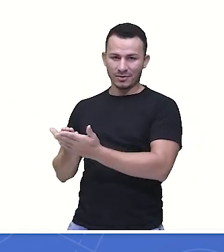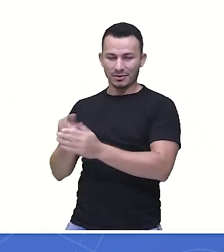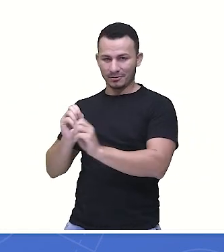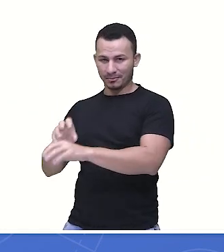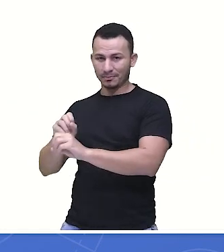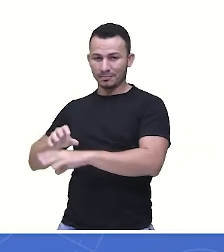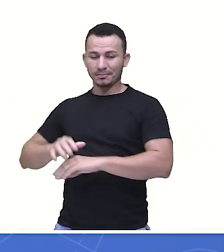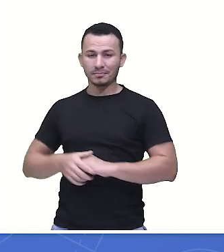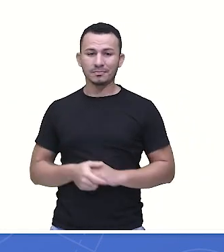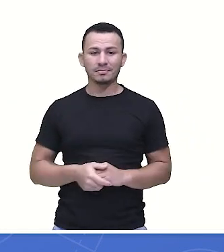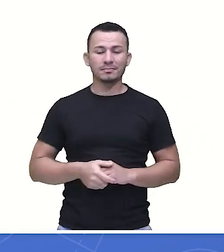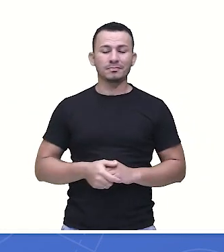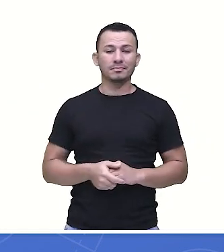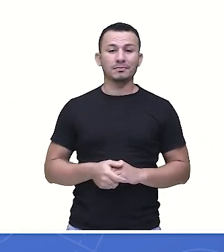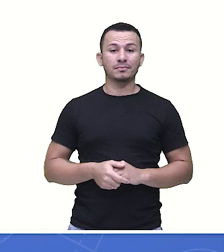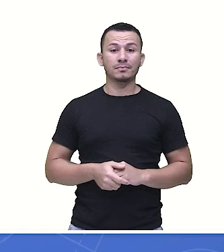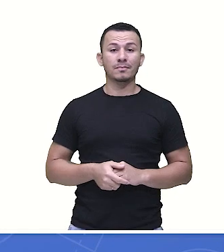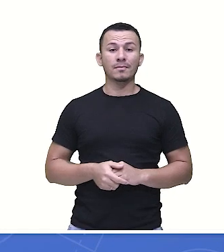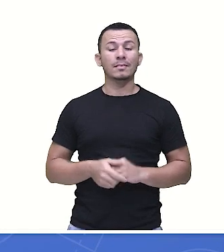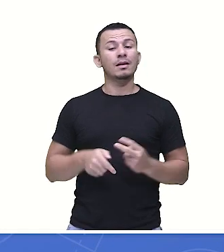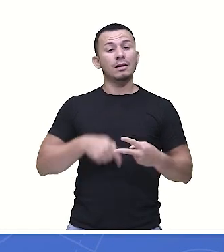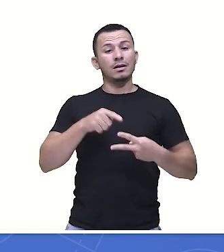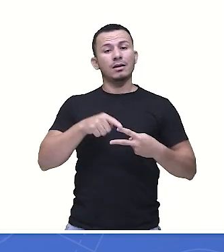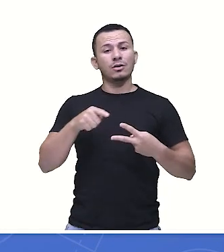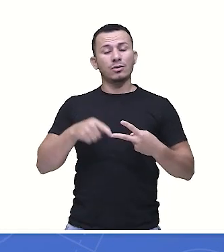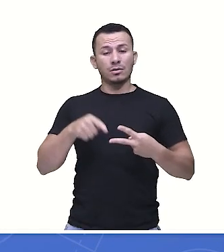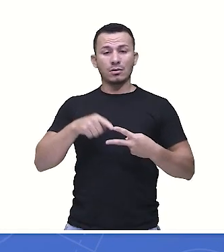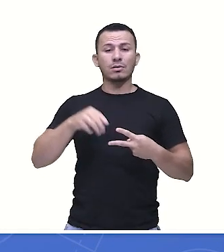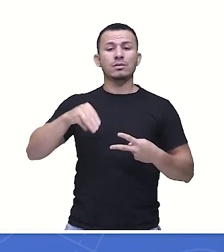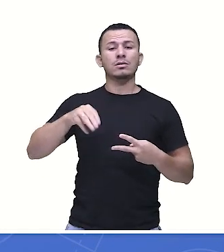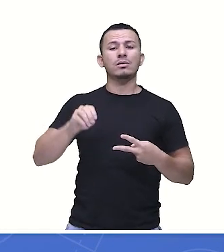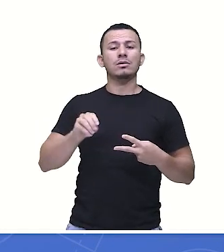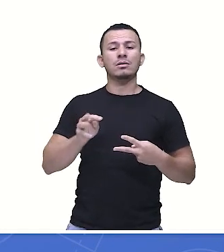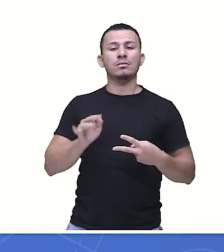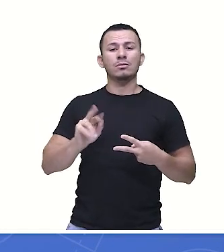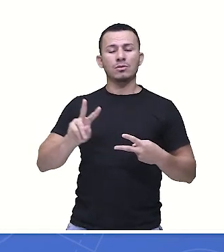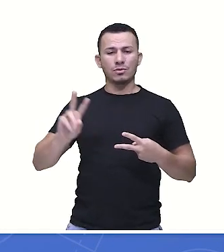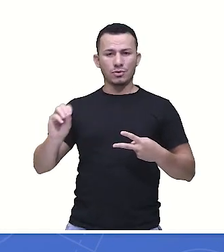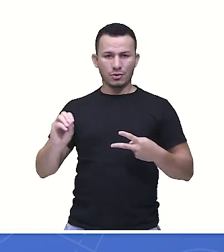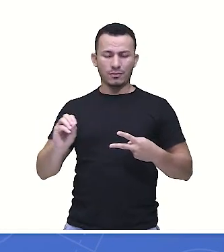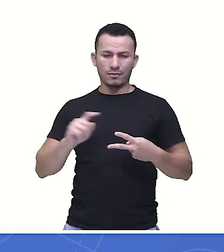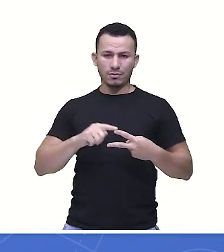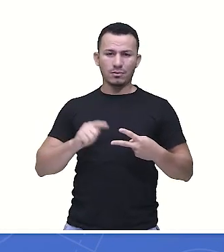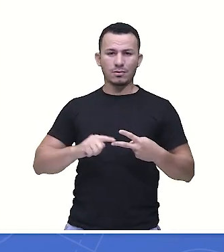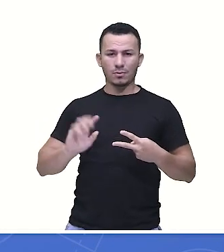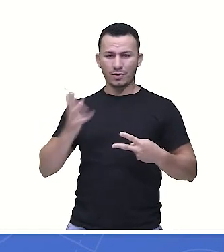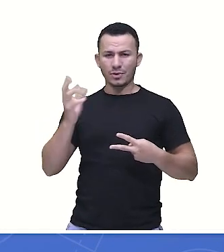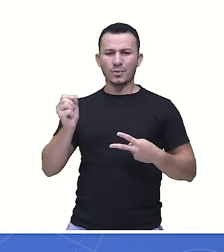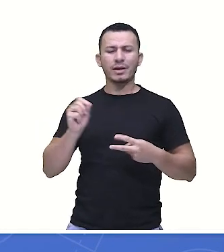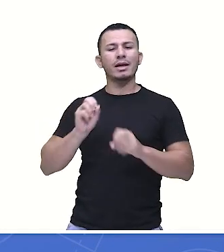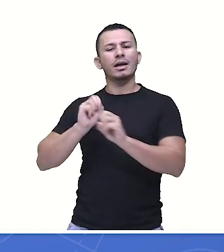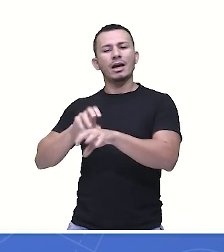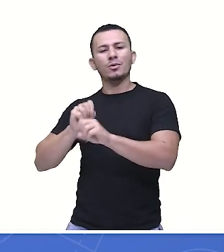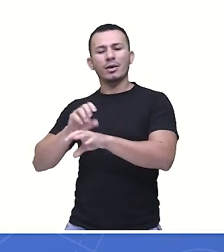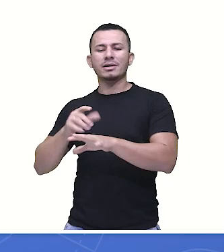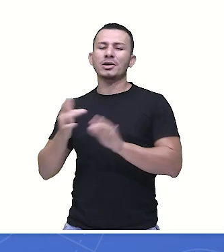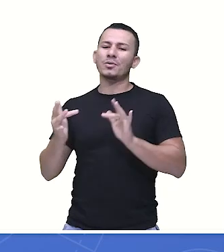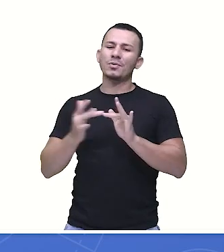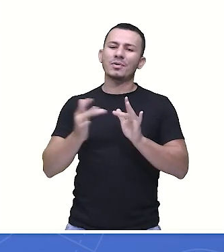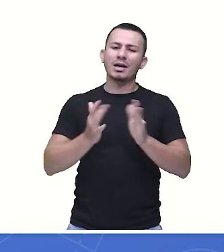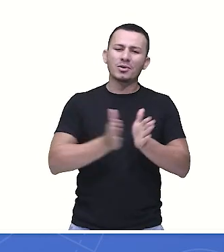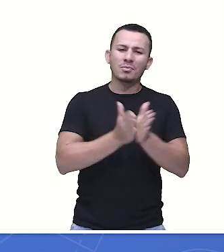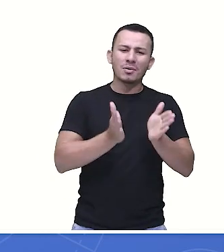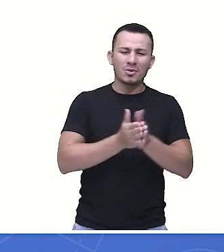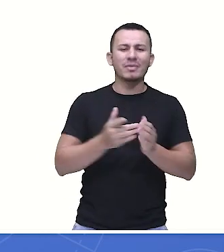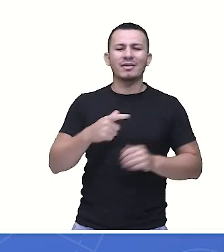dois motivos foram importantes para que a educação chegasse às classes populares. Primeiro motivo, necessidade de formar